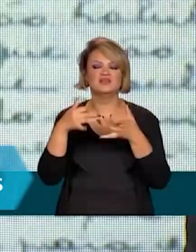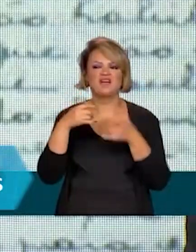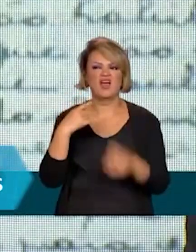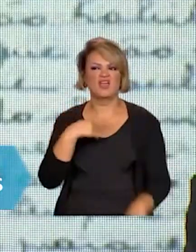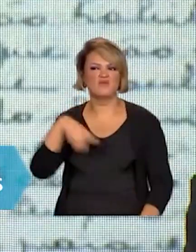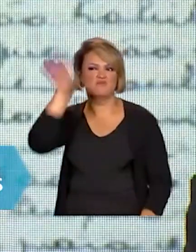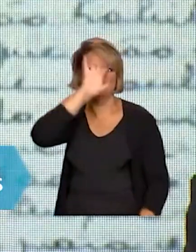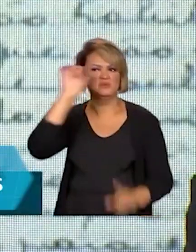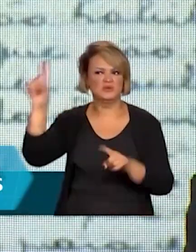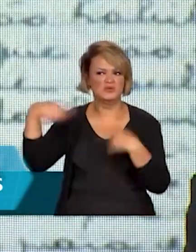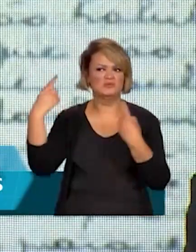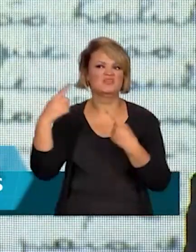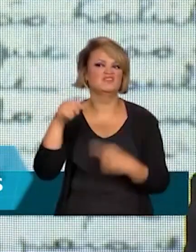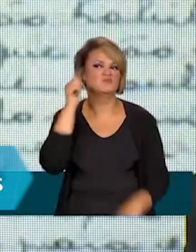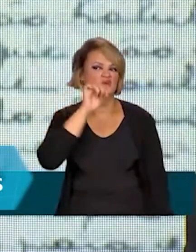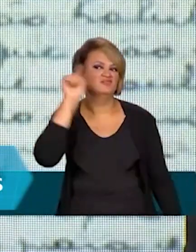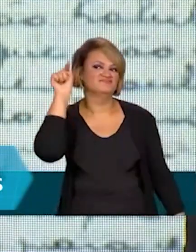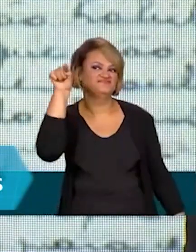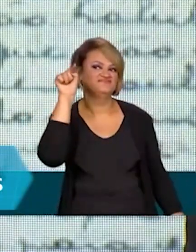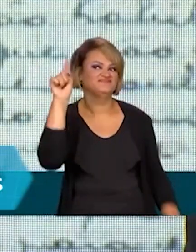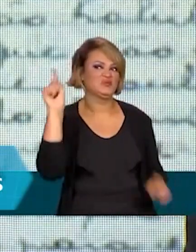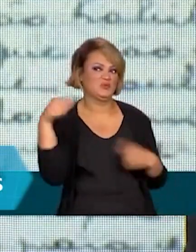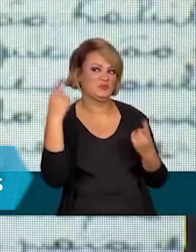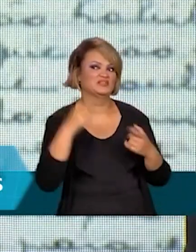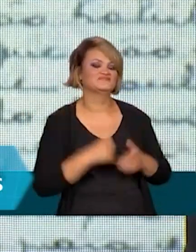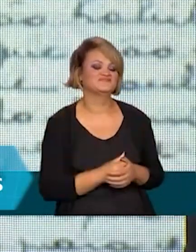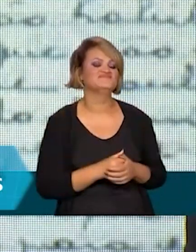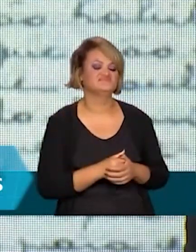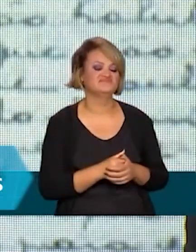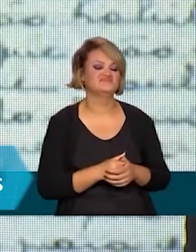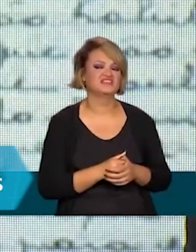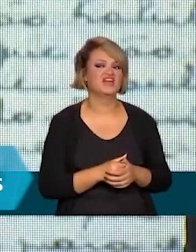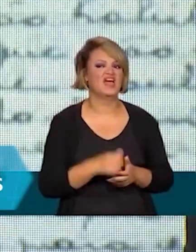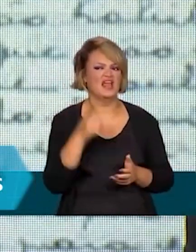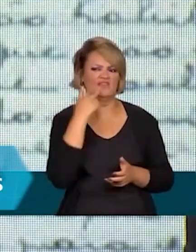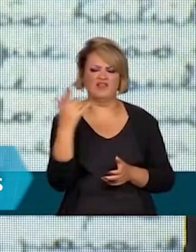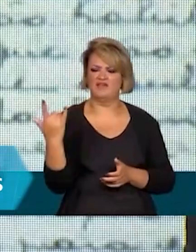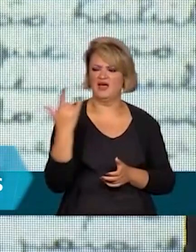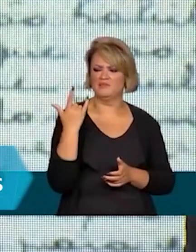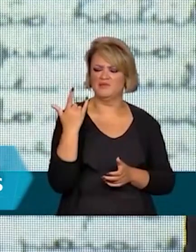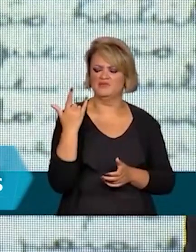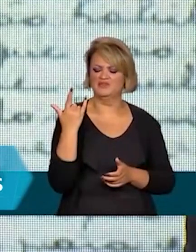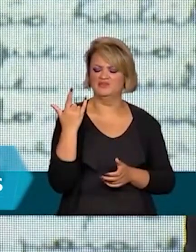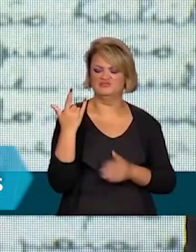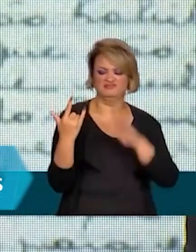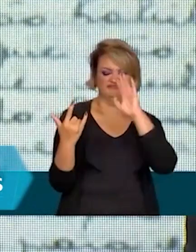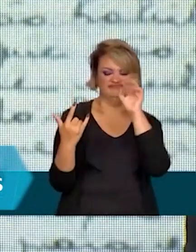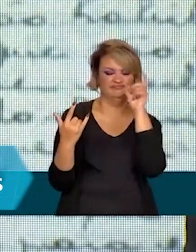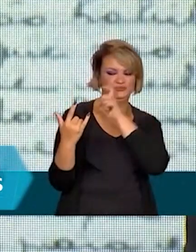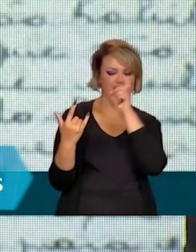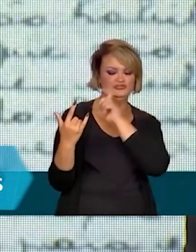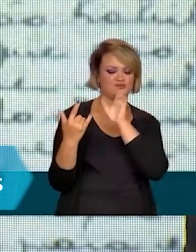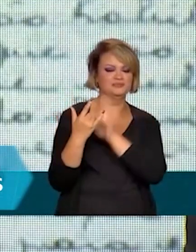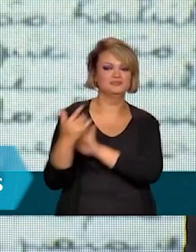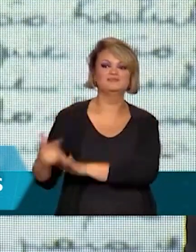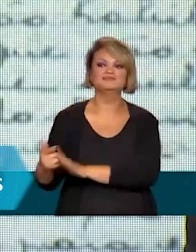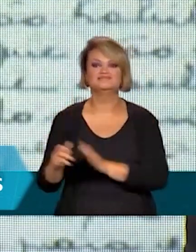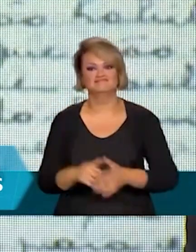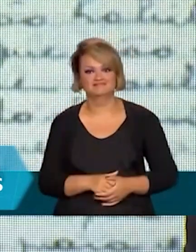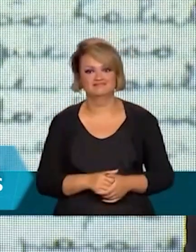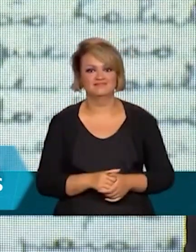Serão selecionadas 40 obras com valor de 50 mil para cada, totalizando 2 milhões de reais.